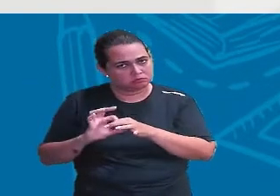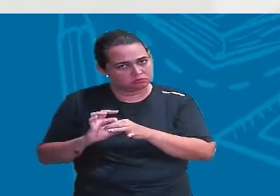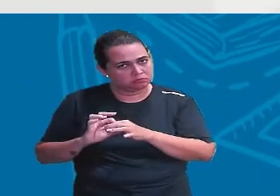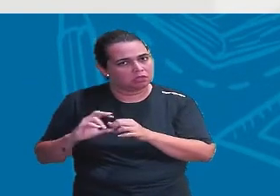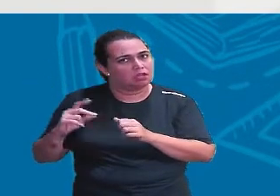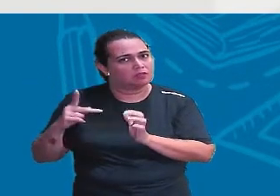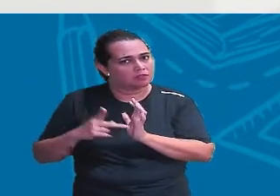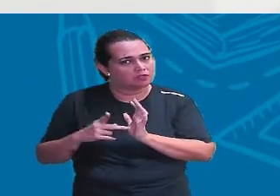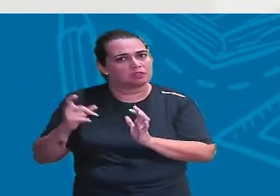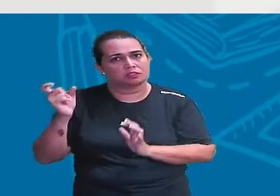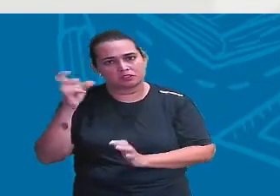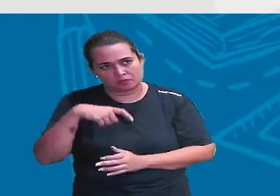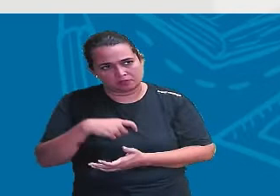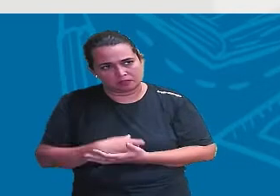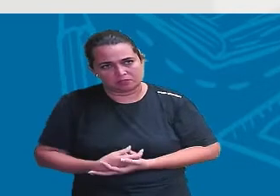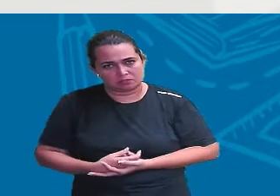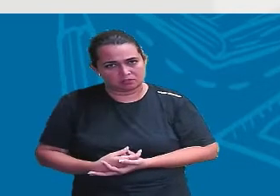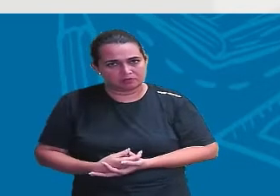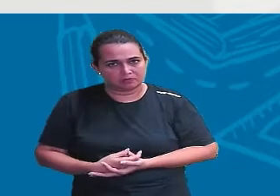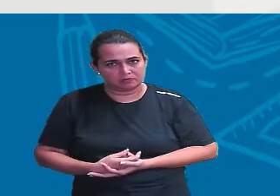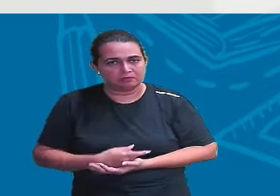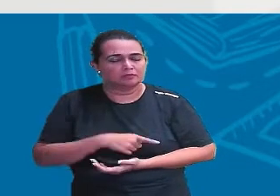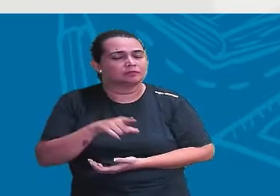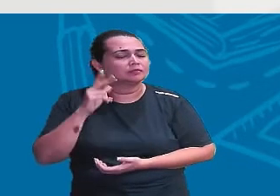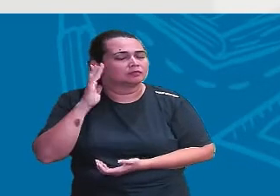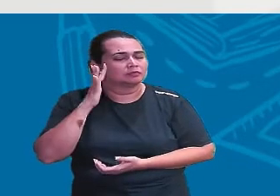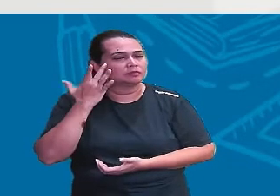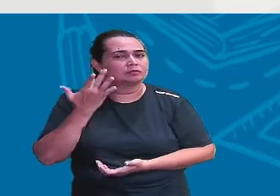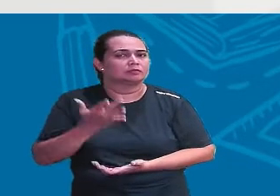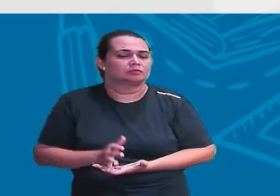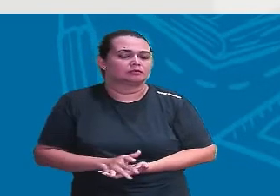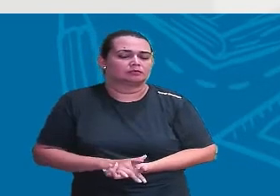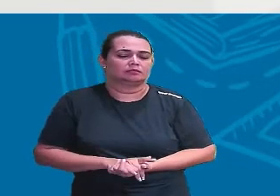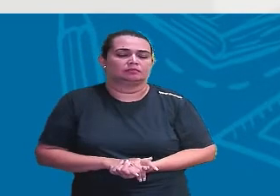verdadeira ou é falsa dentro do nosso conteúdo sobre advérbios?